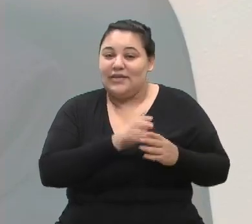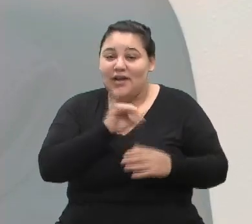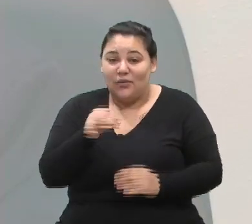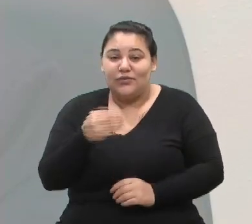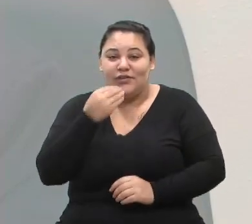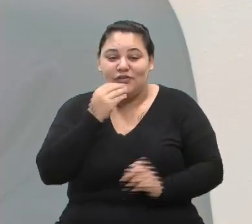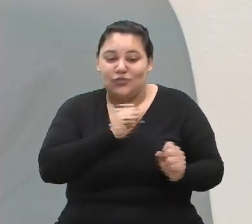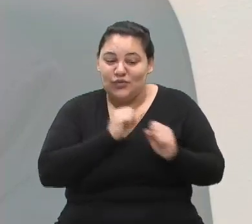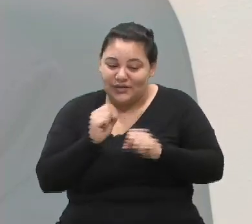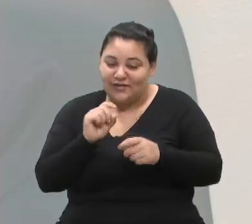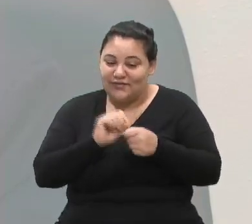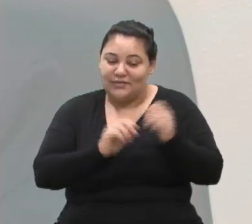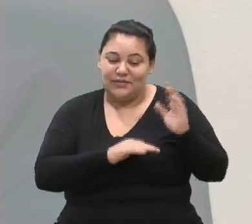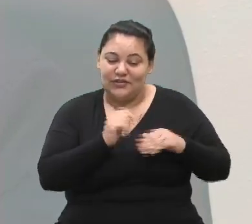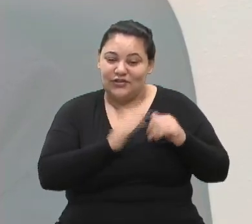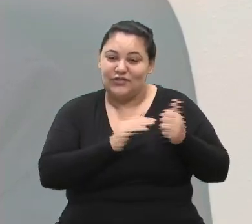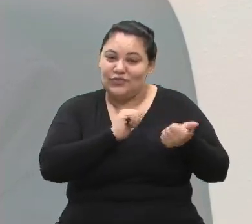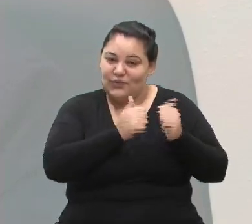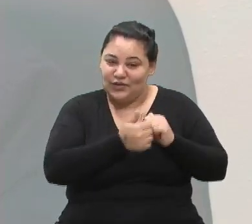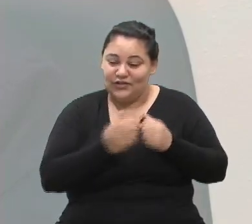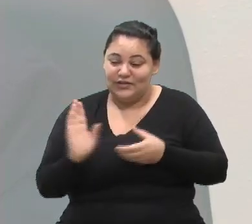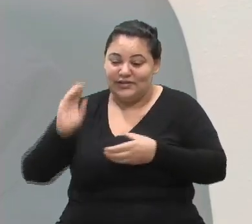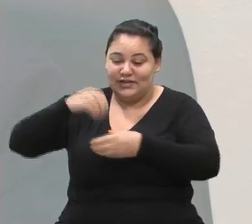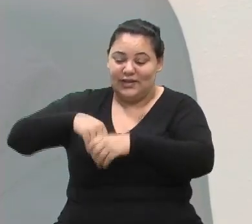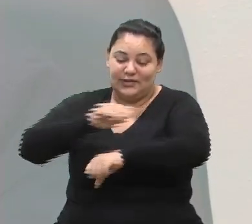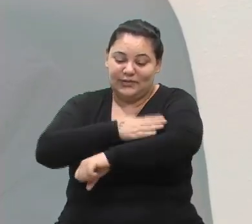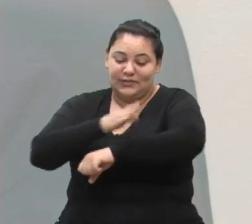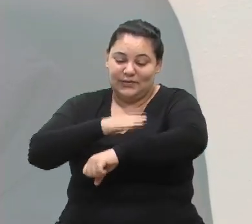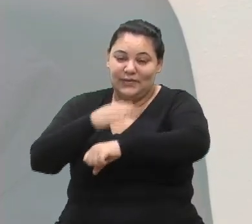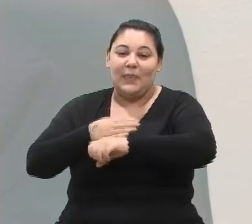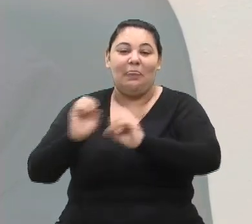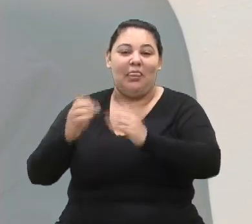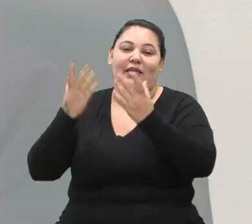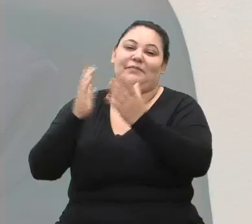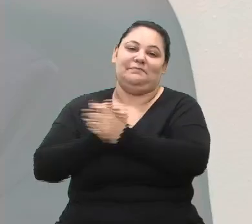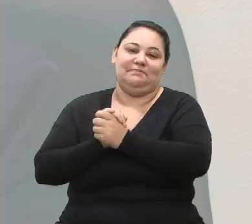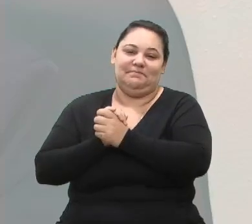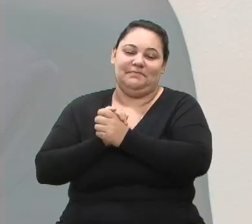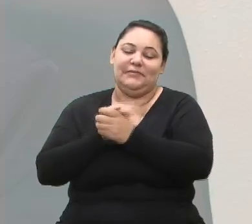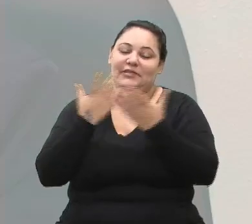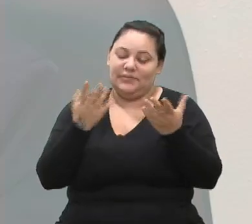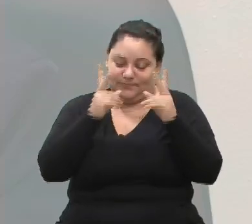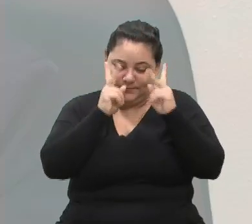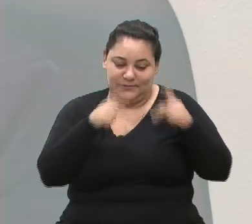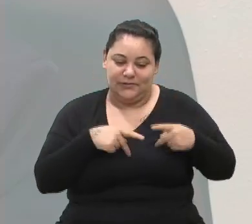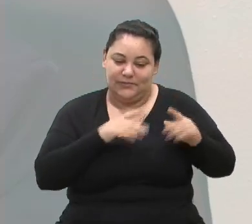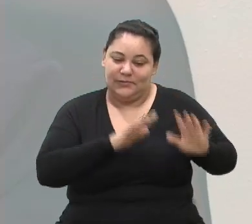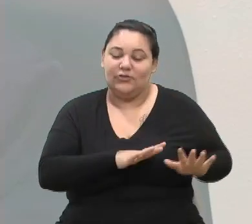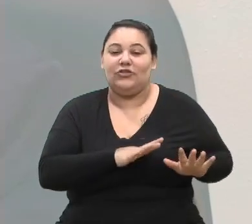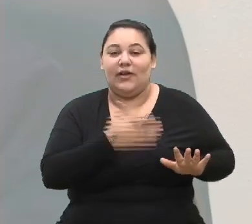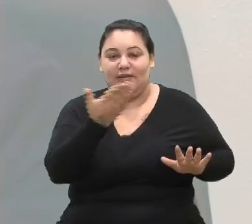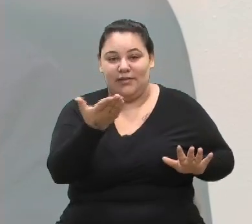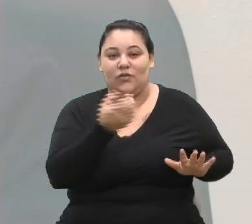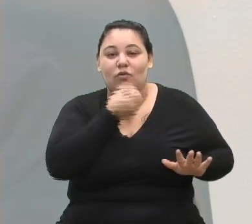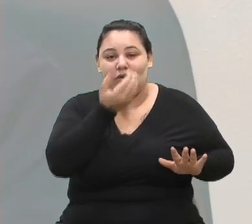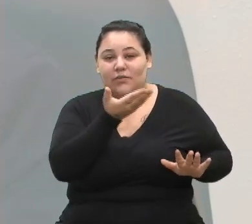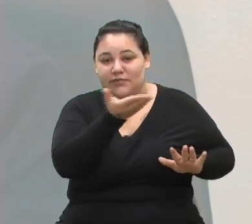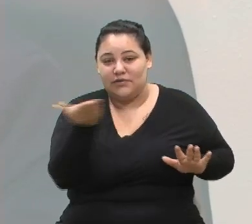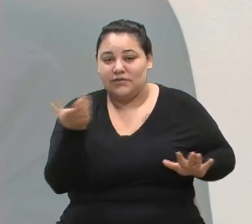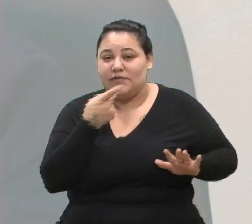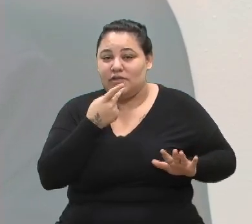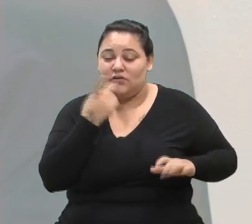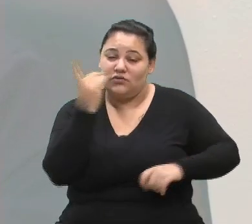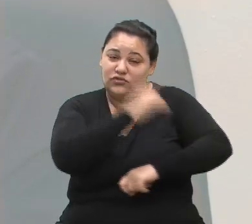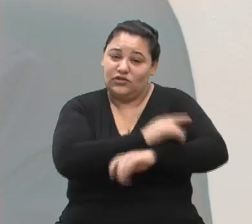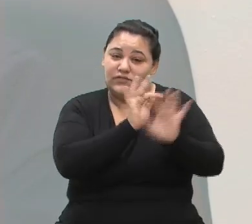poder praticar a bocha dentro dos pavilhões da Festa da Uva. Então, fica aqui o nosso reconhecimento e dizendo que é um dia muito